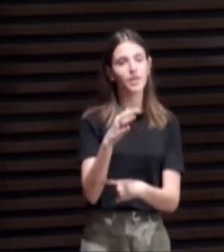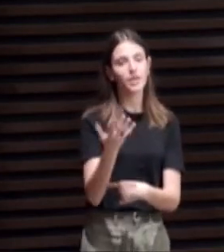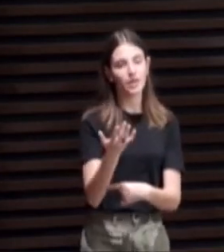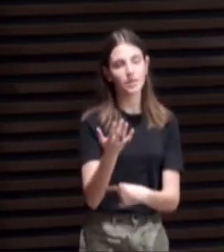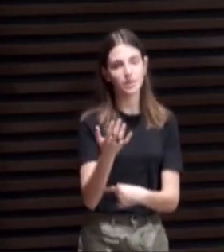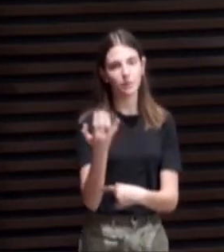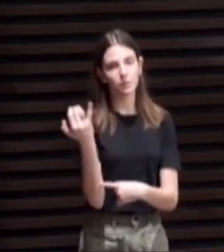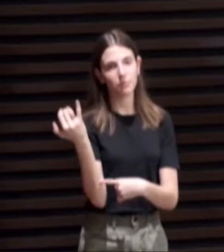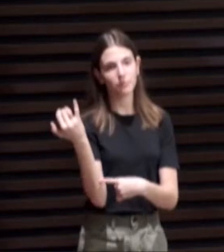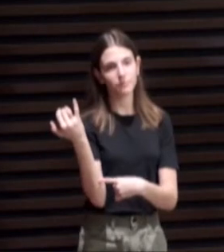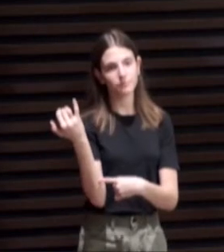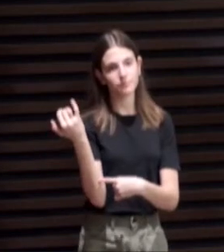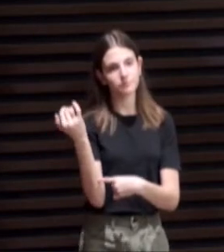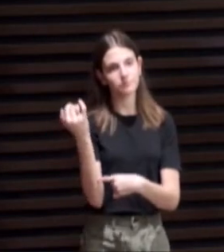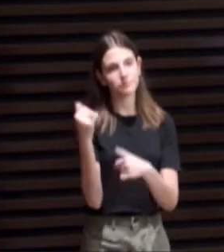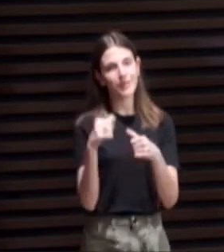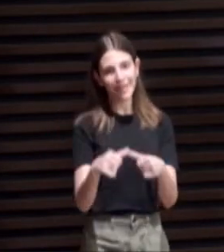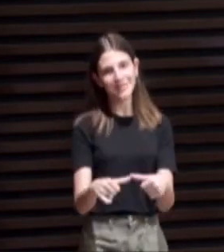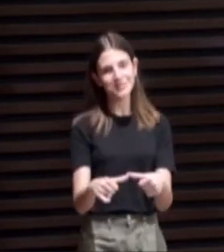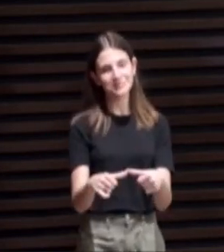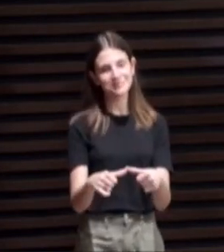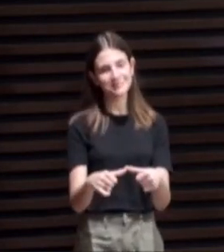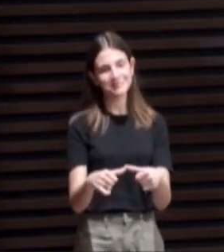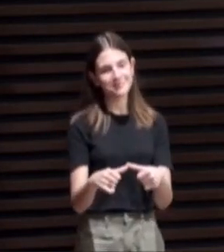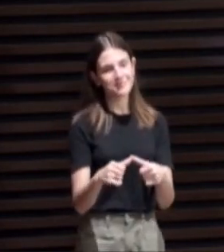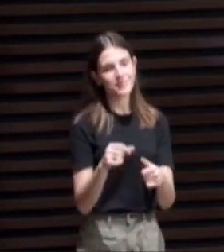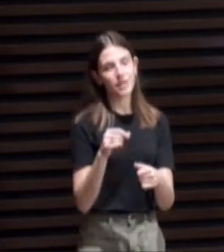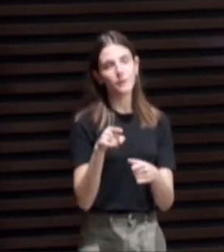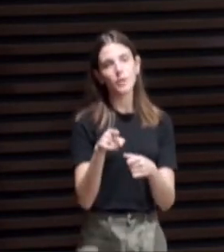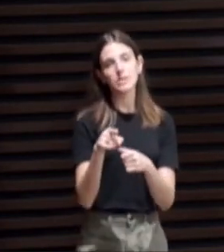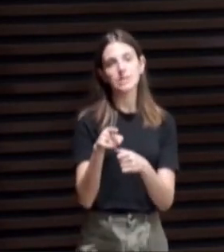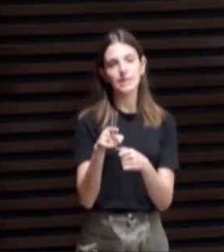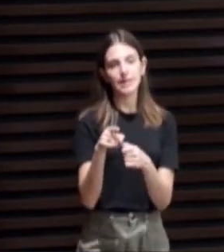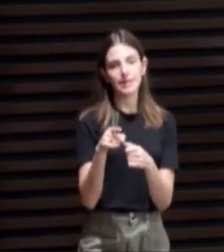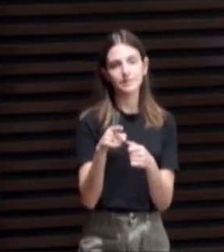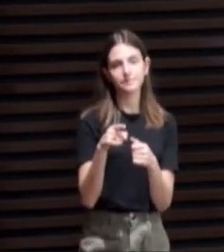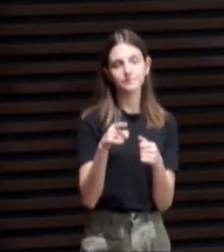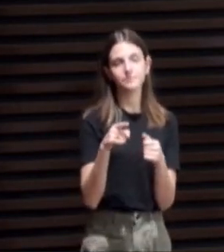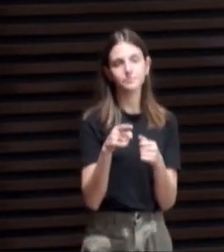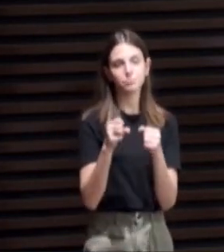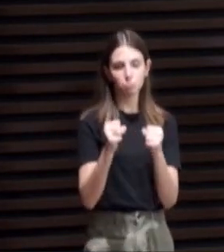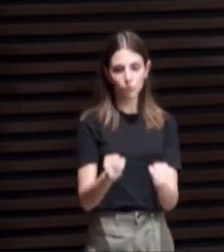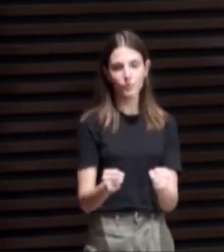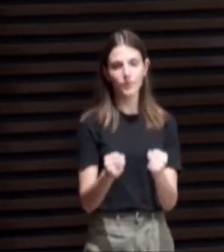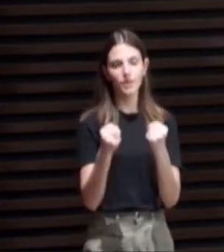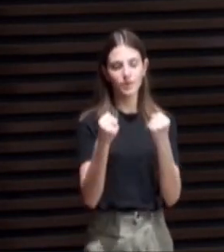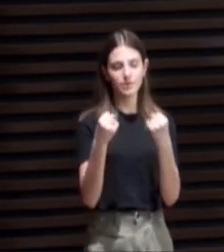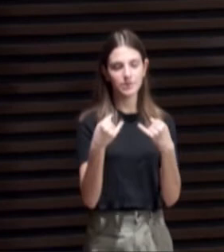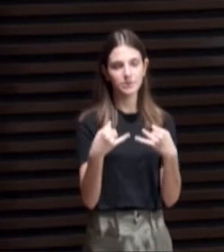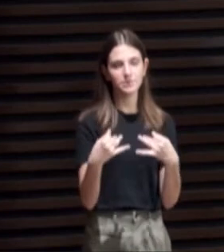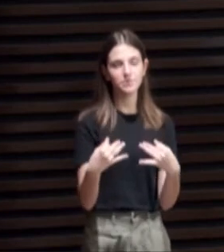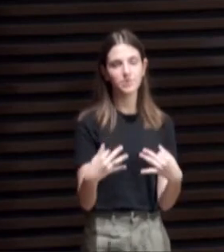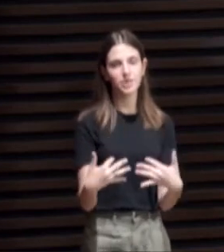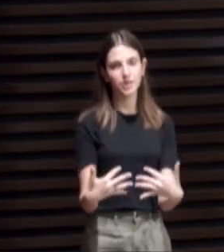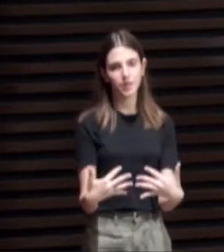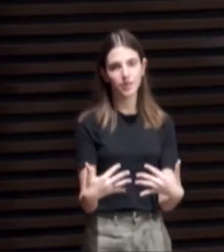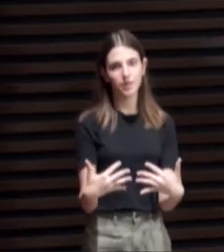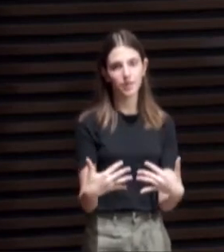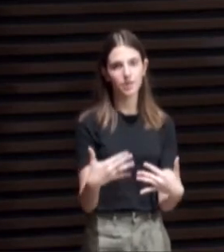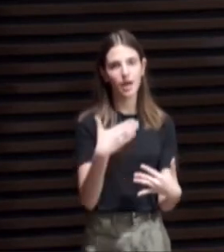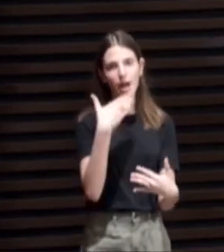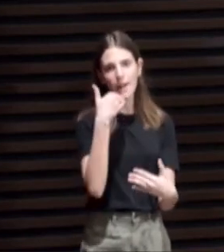isso. E aqui você me permite explicar aquilo que eu tentei fazer da melhor